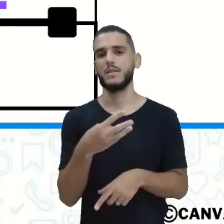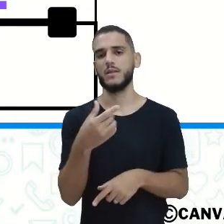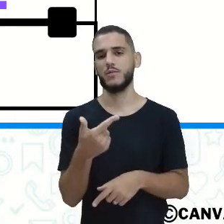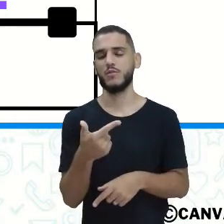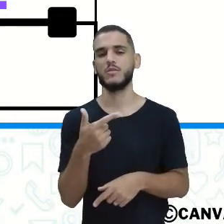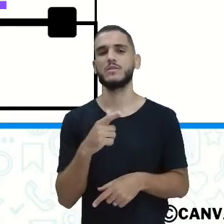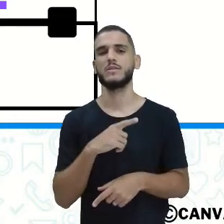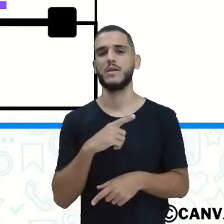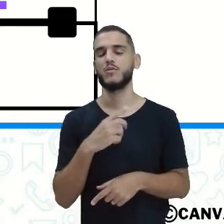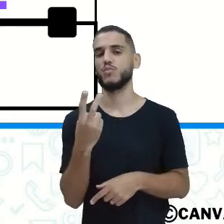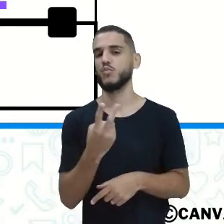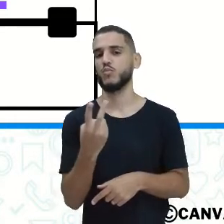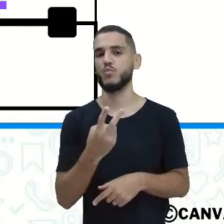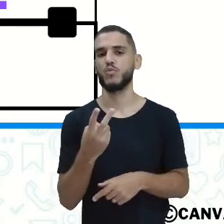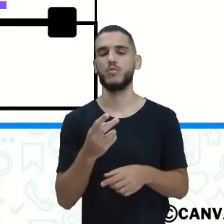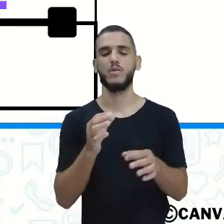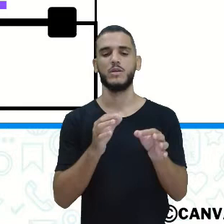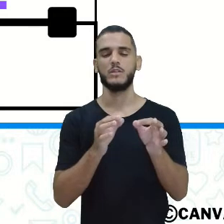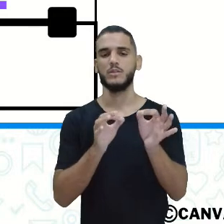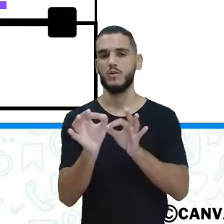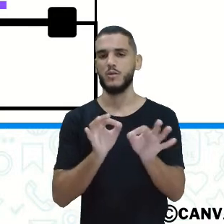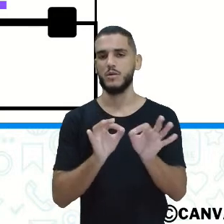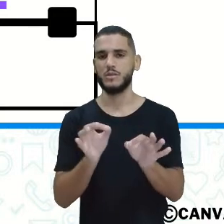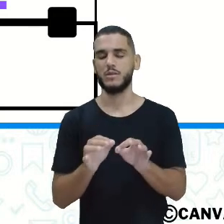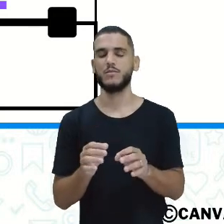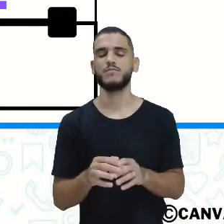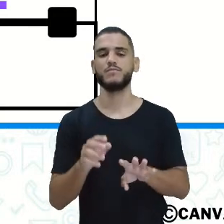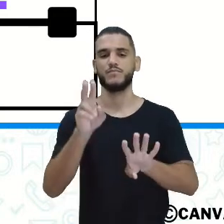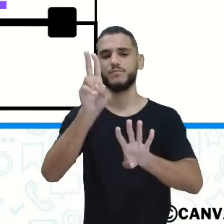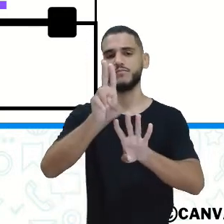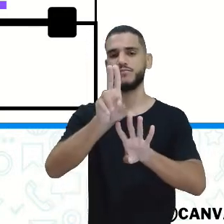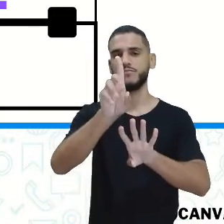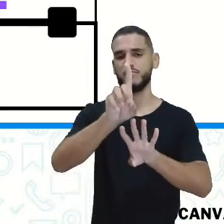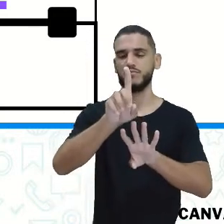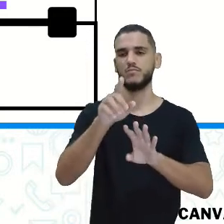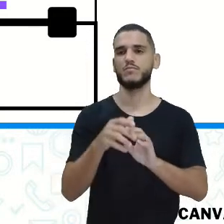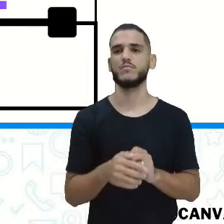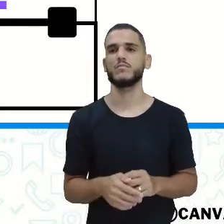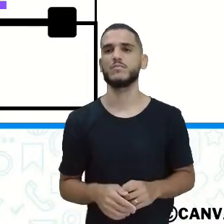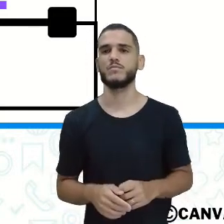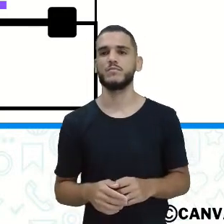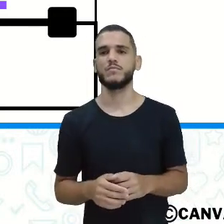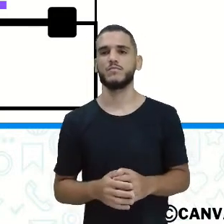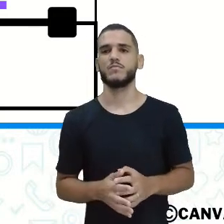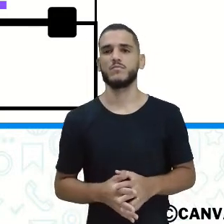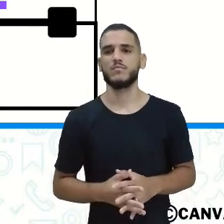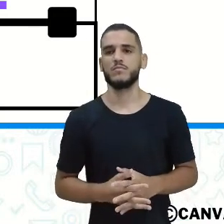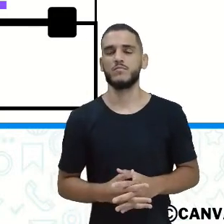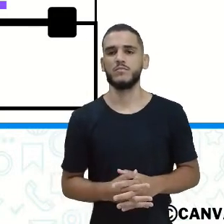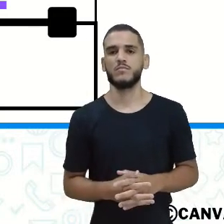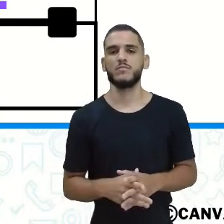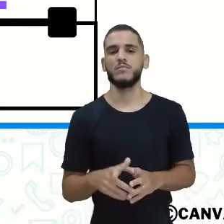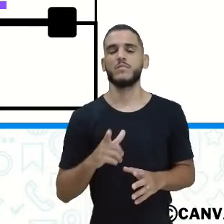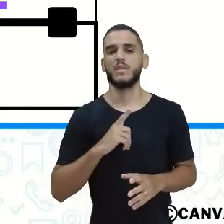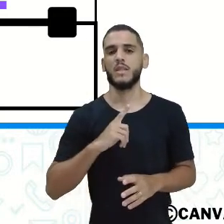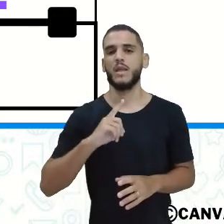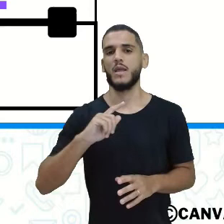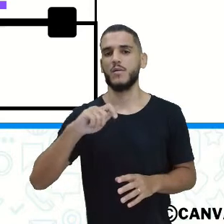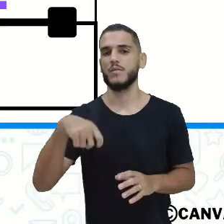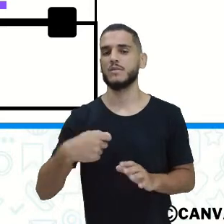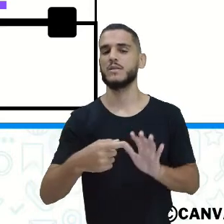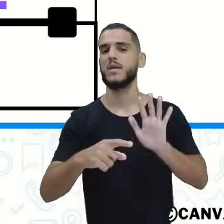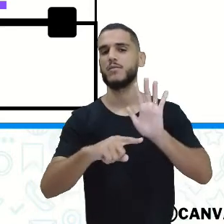casas, então são só duas ordens, unidade e dezena, tá certo? Temos ali o símbolo da subtração, que é